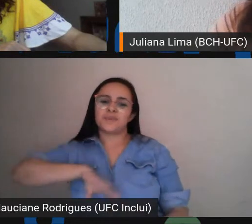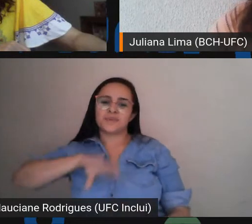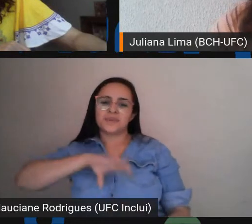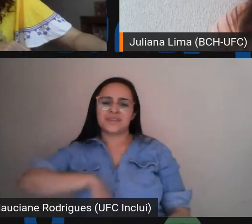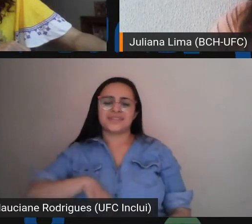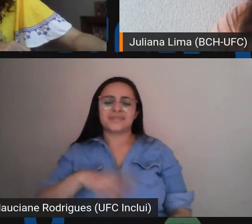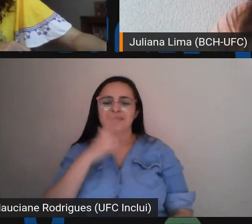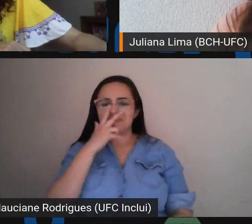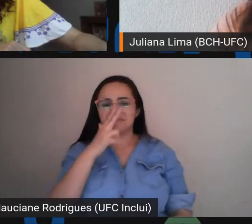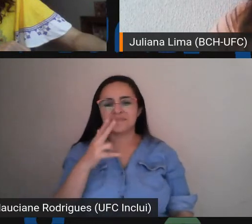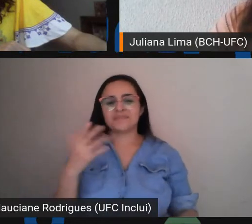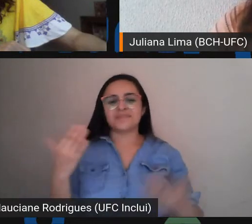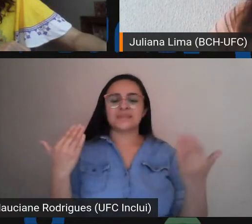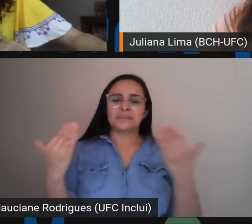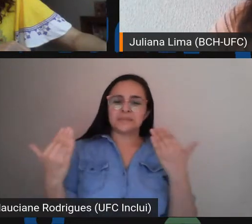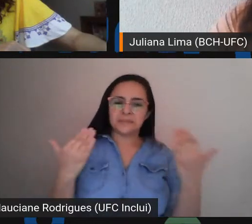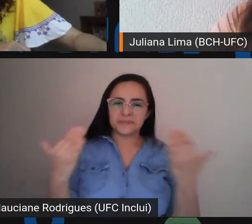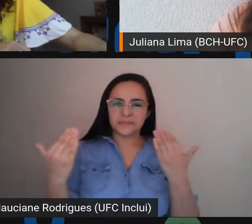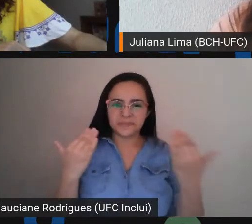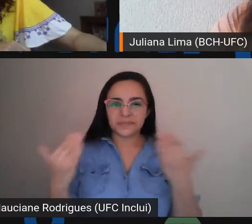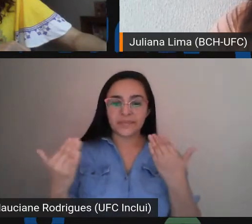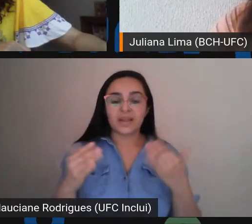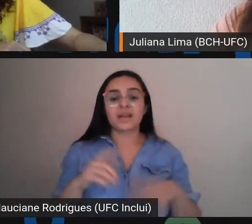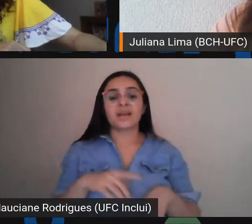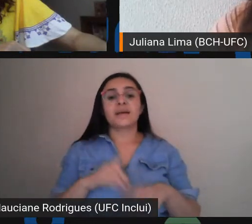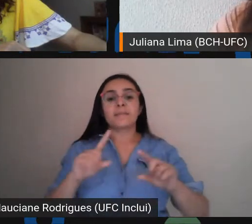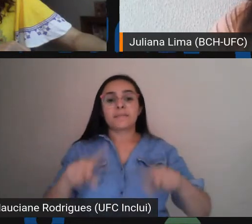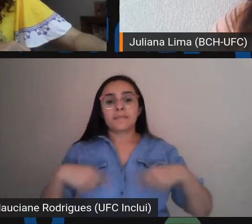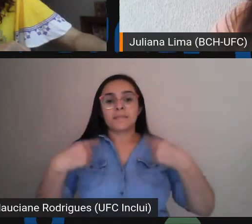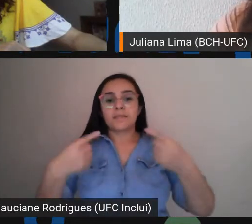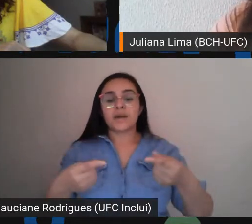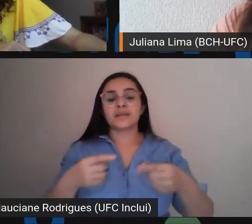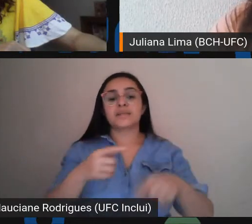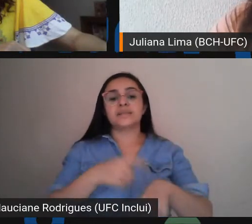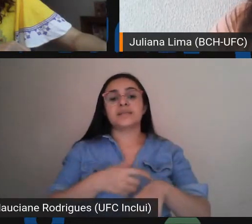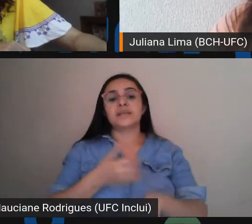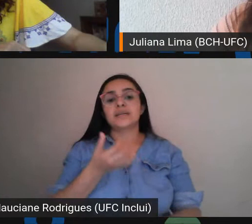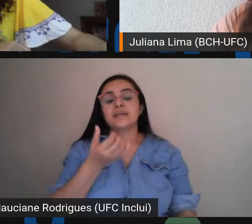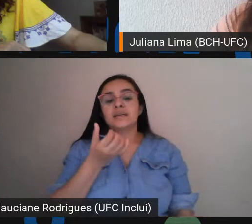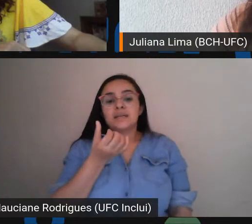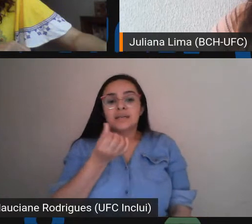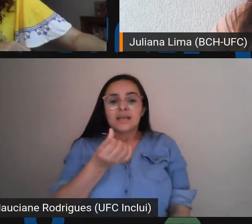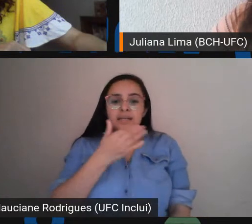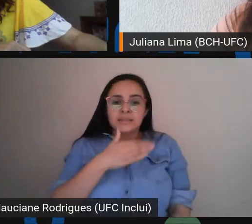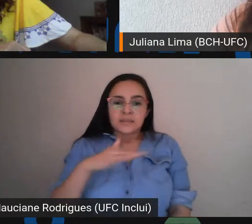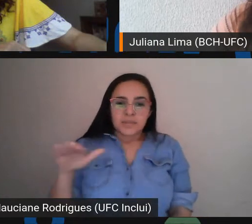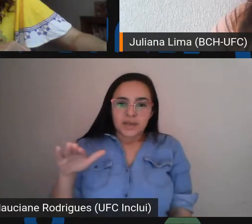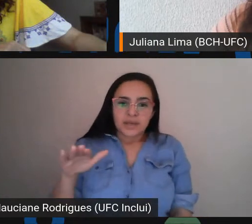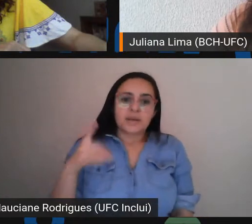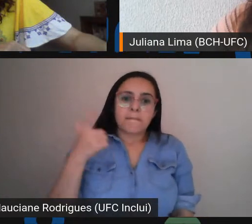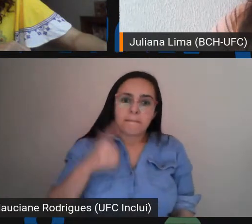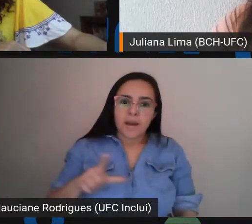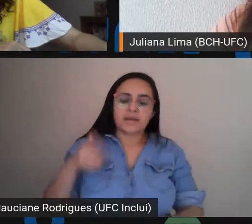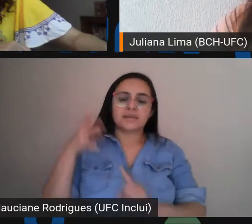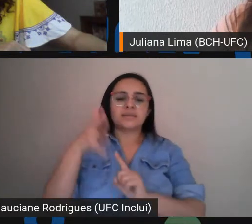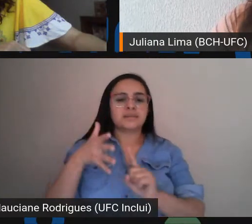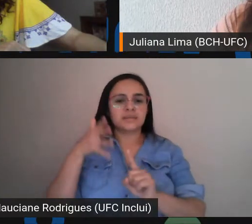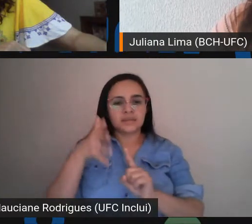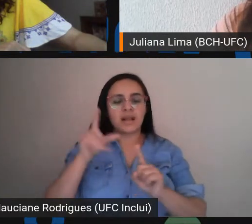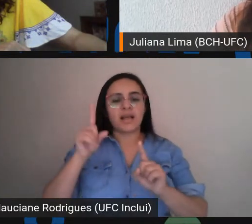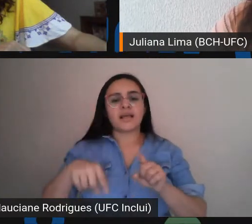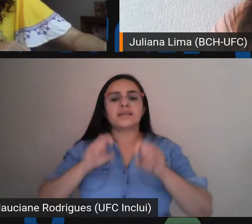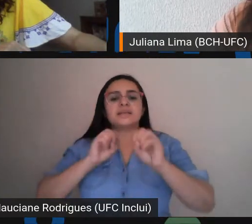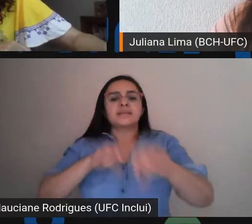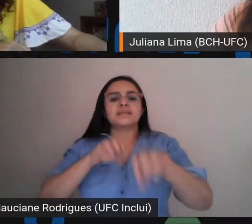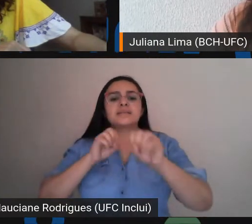E logo mais, às 18h30, nós teremos a professora Maria das Dores Nogueira Mendes falando sobre o ensino da produção de textos